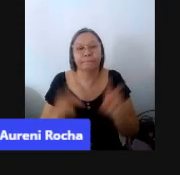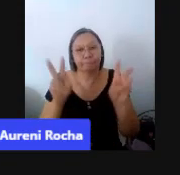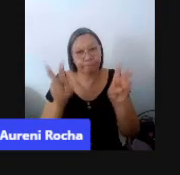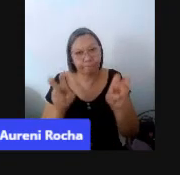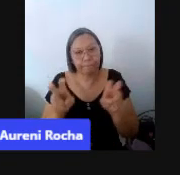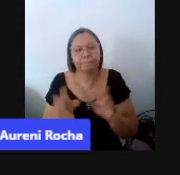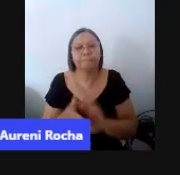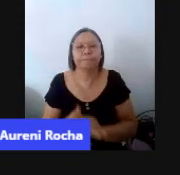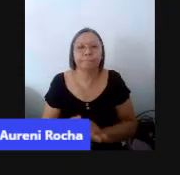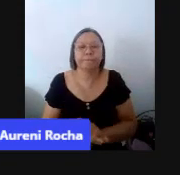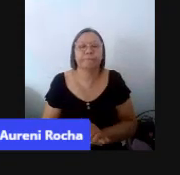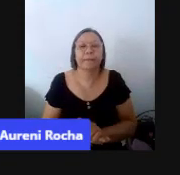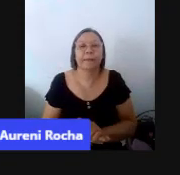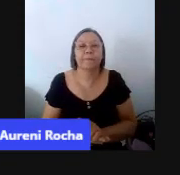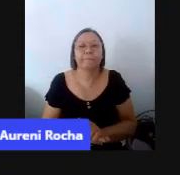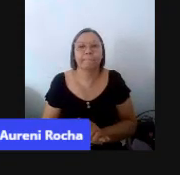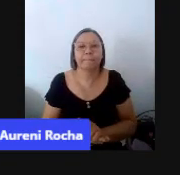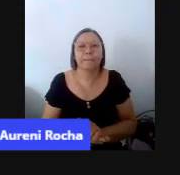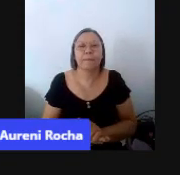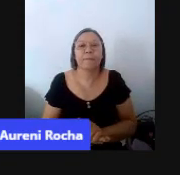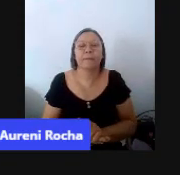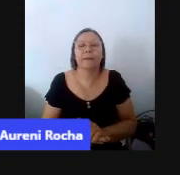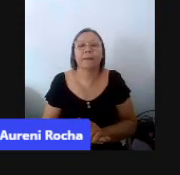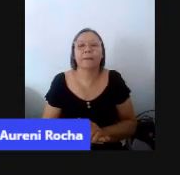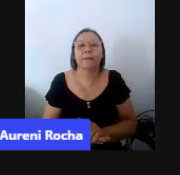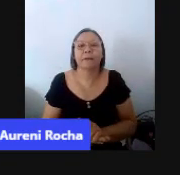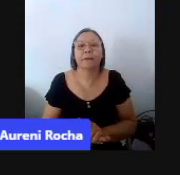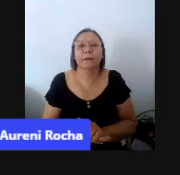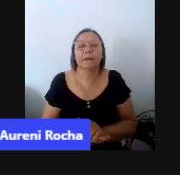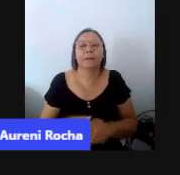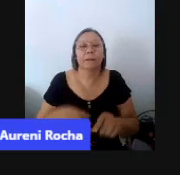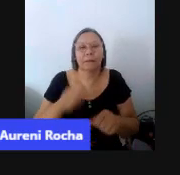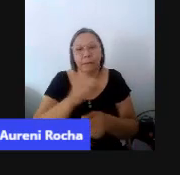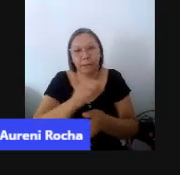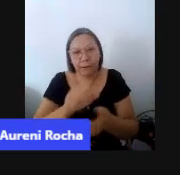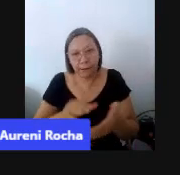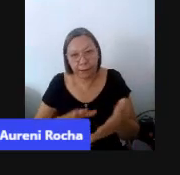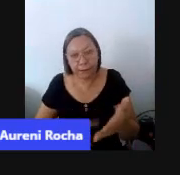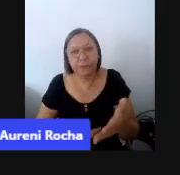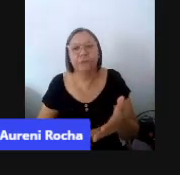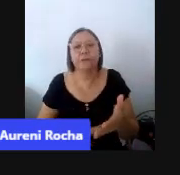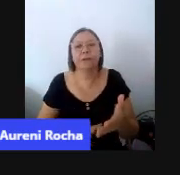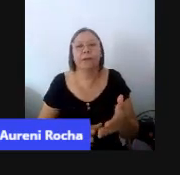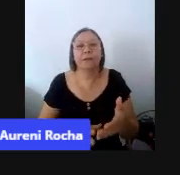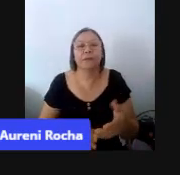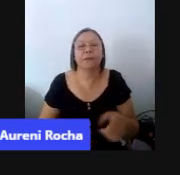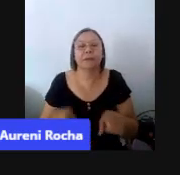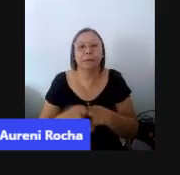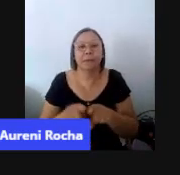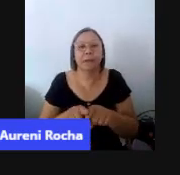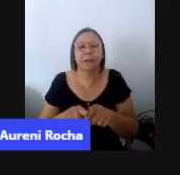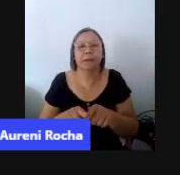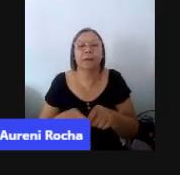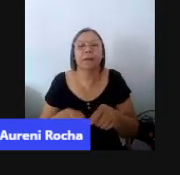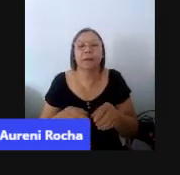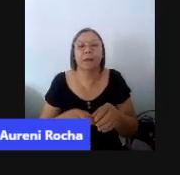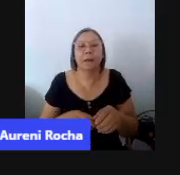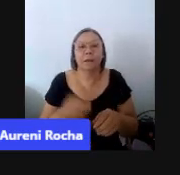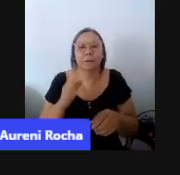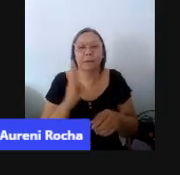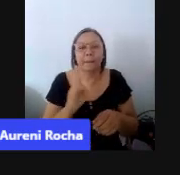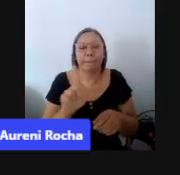Além disso, aí uma atividade mais física, elas desenvolvem as blitz educativas. Então, aqui tem algumas